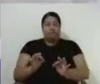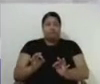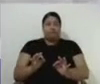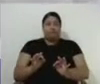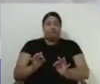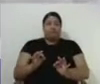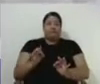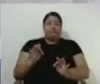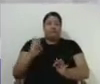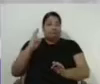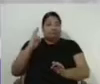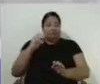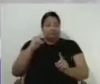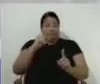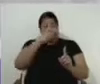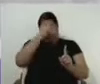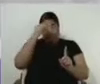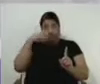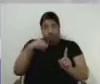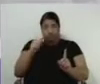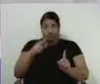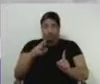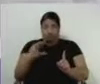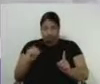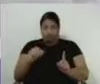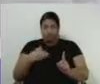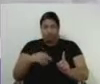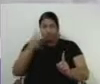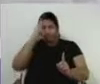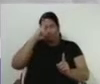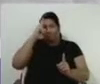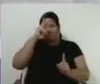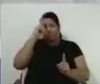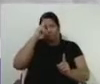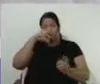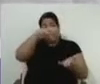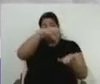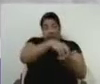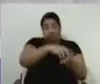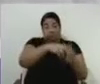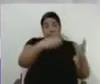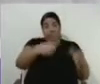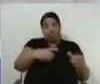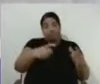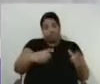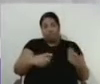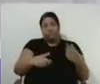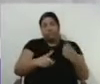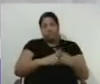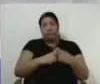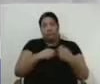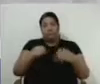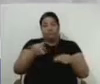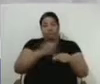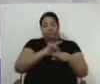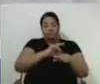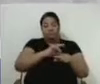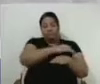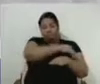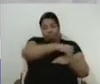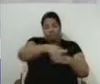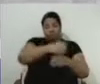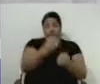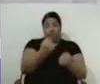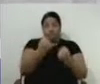acabando o projeto, ele vai lembrar dessas regiões mais centrais, mas é uma região que sofreu, está sofrendo um pouquinho com as